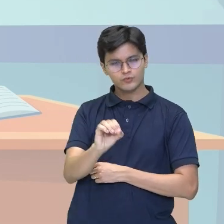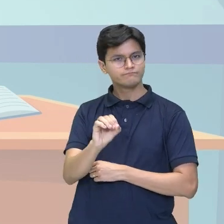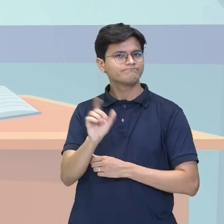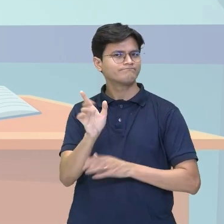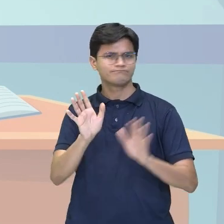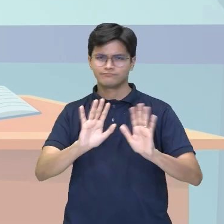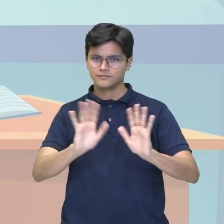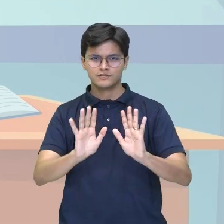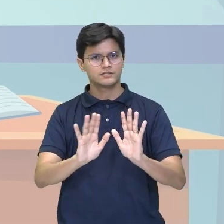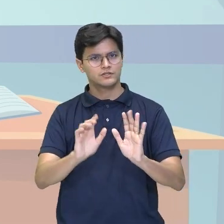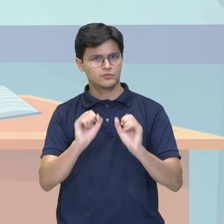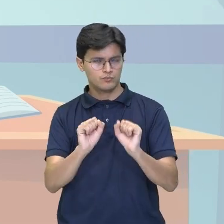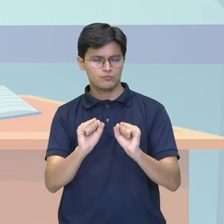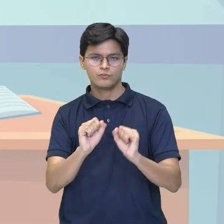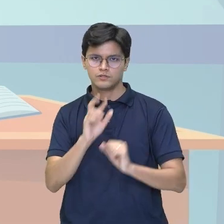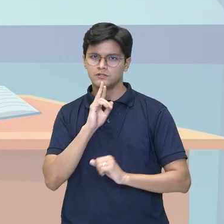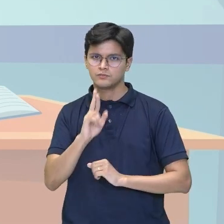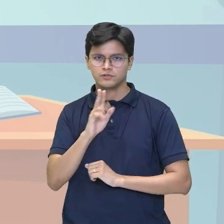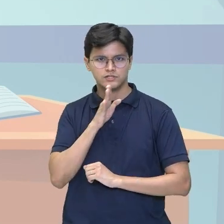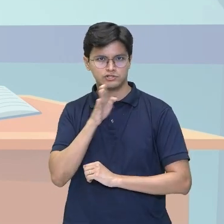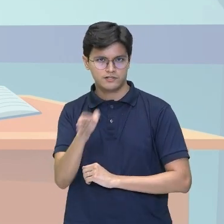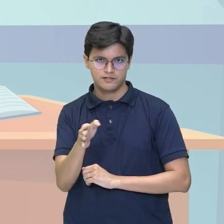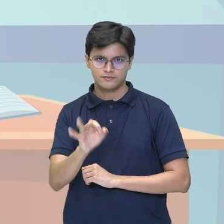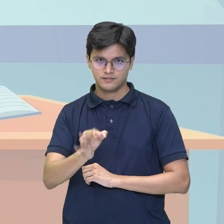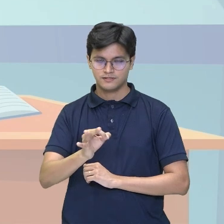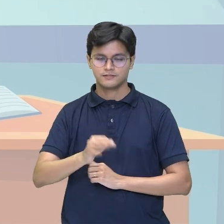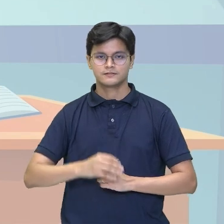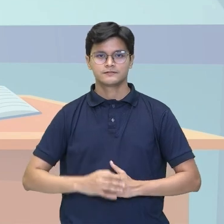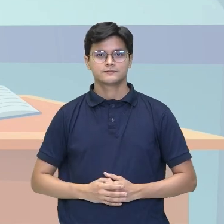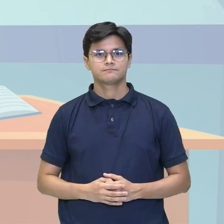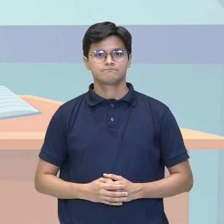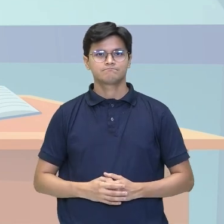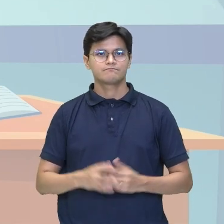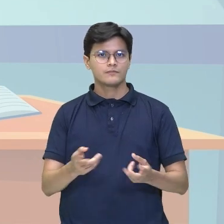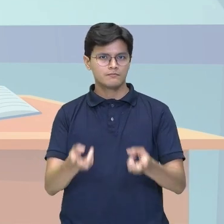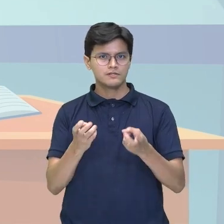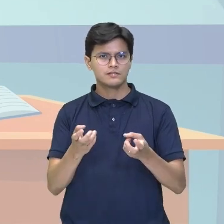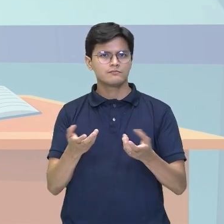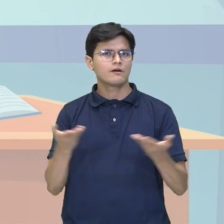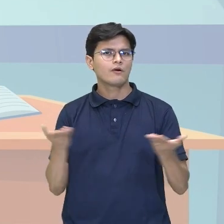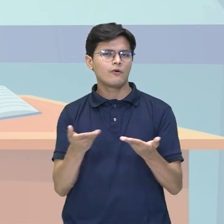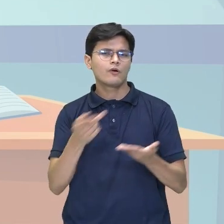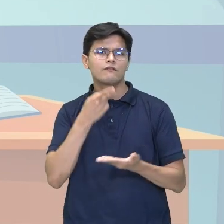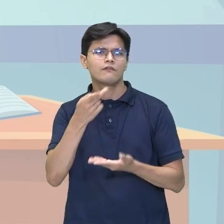Então, Enies Lobby, vejam o que ela vai falar agora.